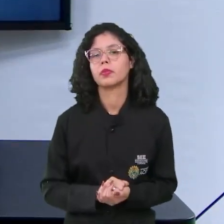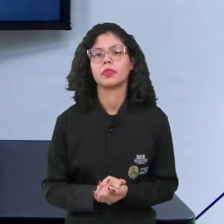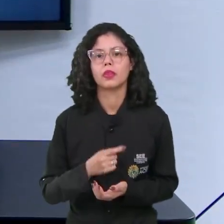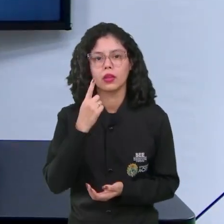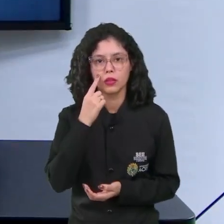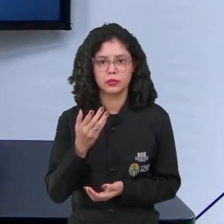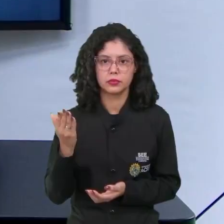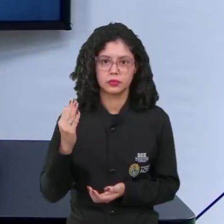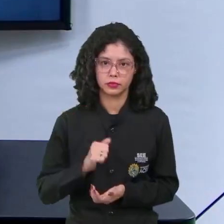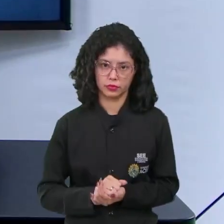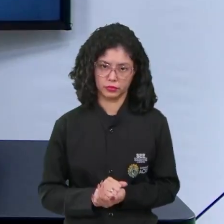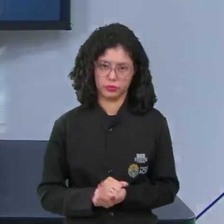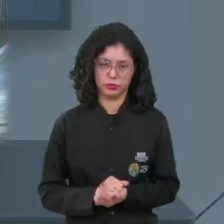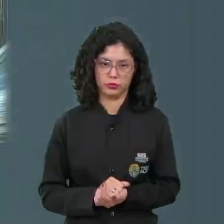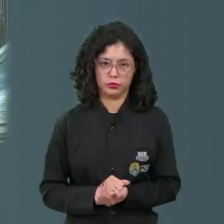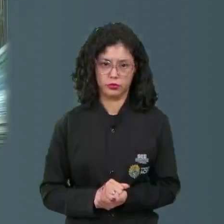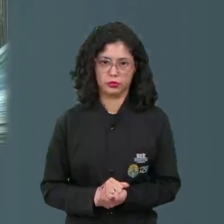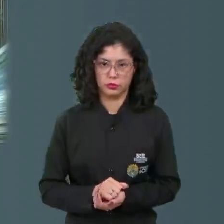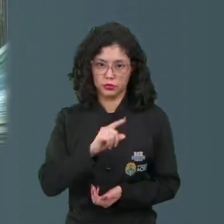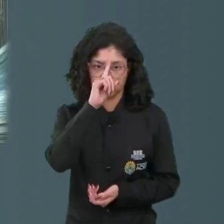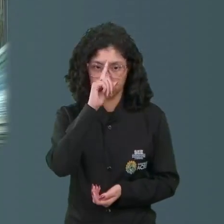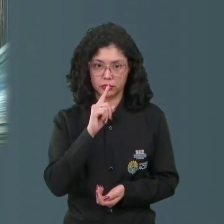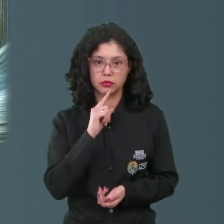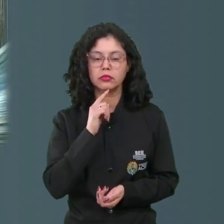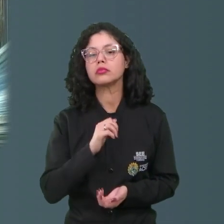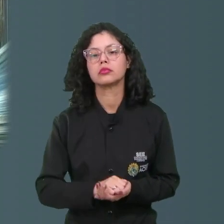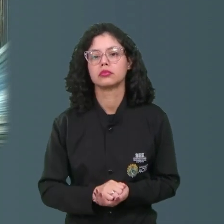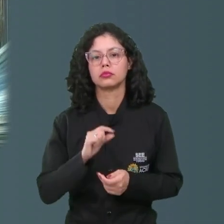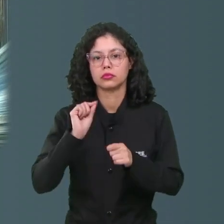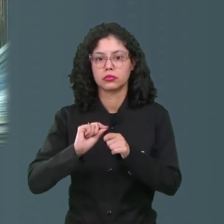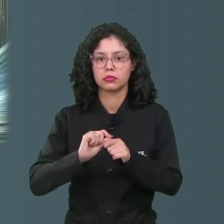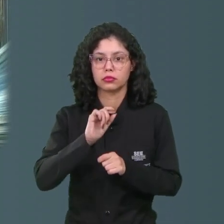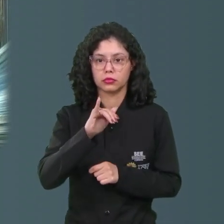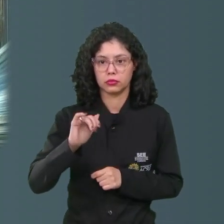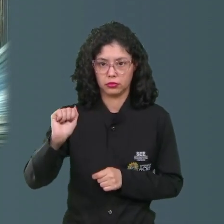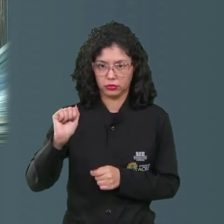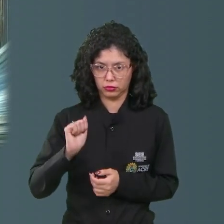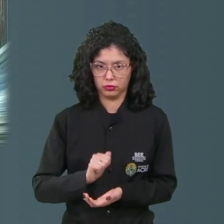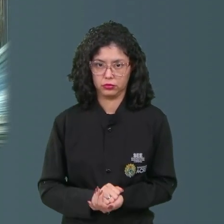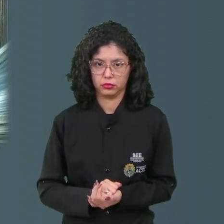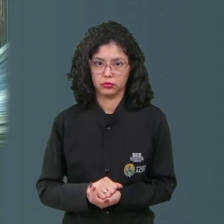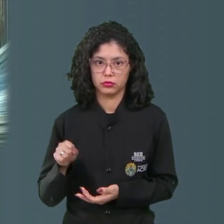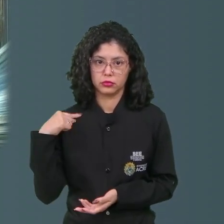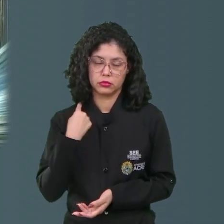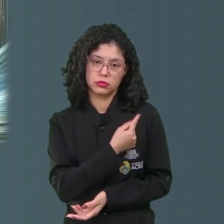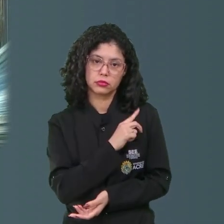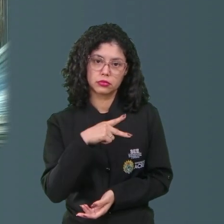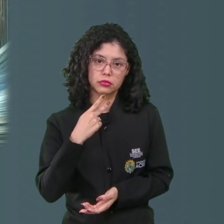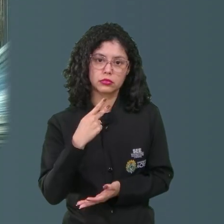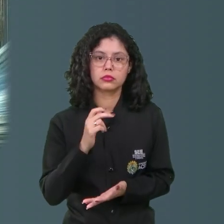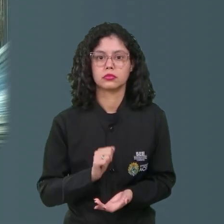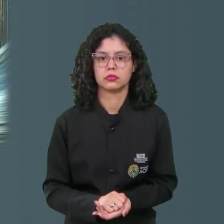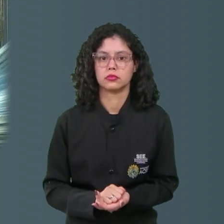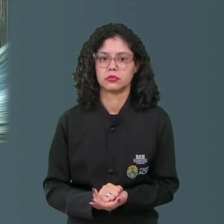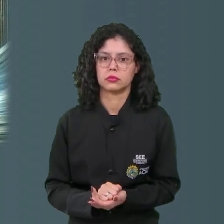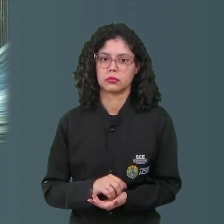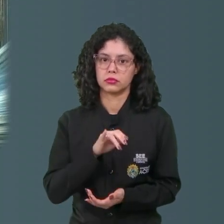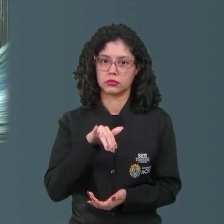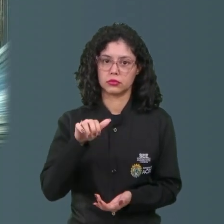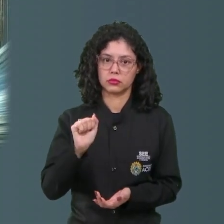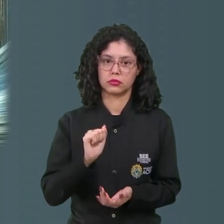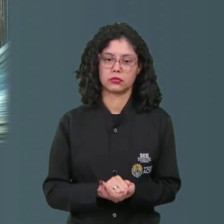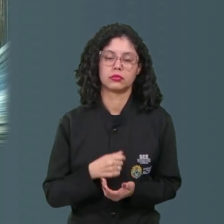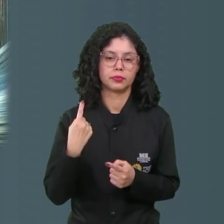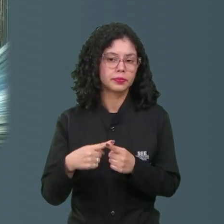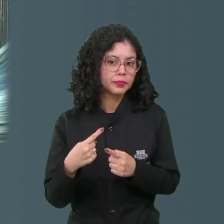Olha que imagem bonita que aparece aí na tela para vocês. Essa imagem aí foi gerada por IA, viu? E nós vamos falar aqui da IA, porque